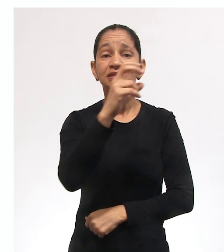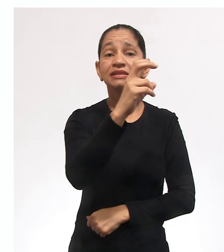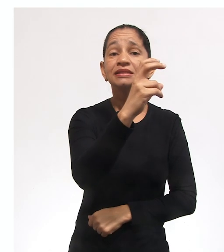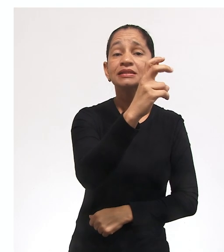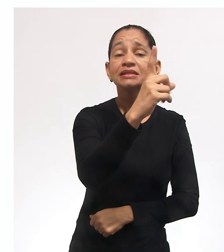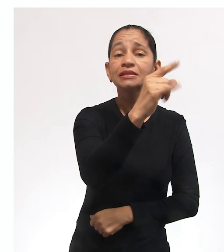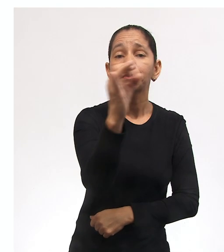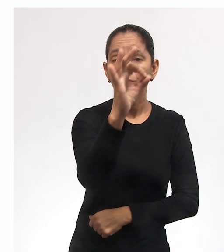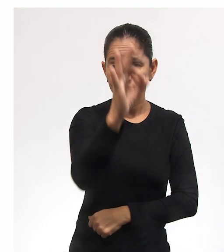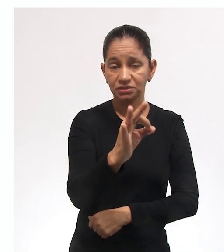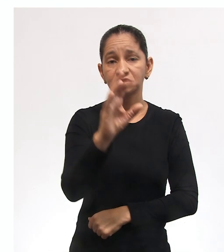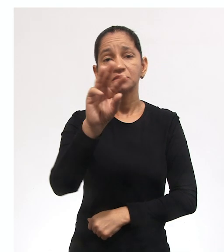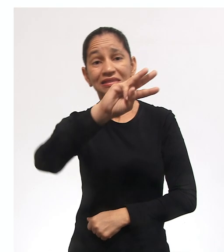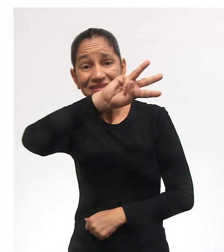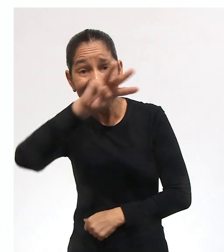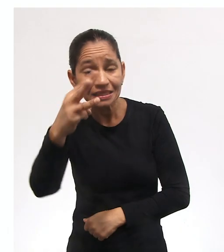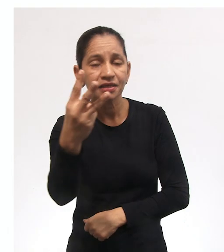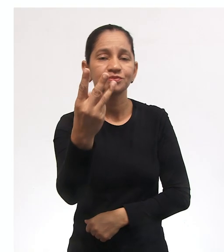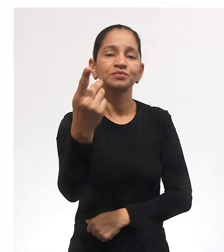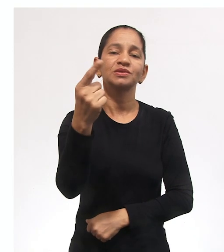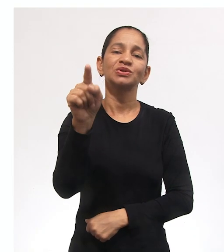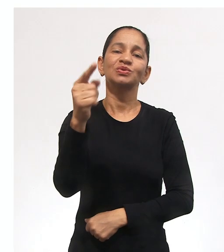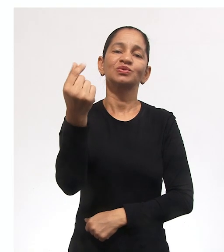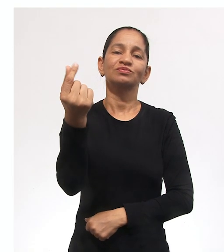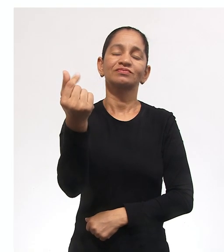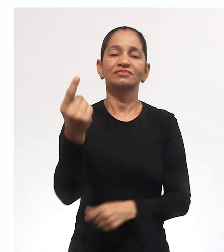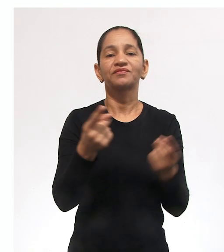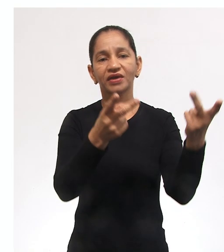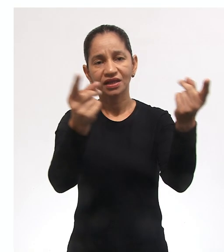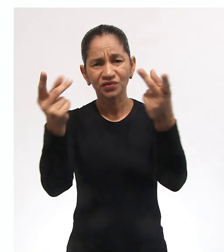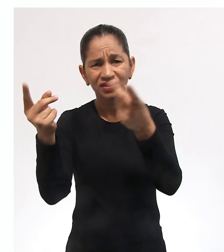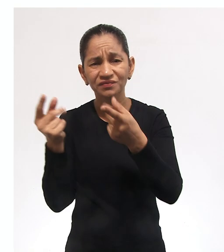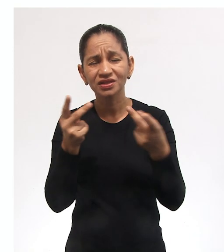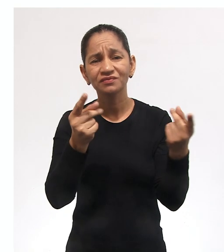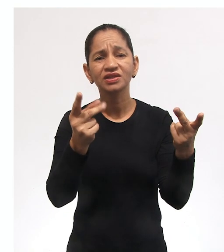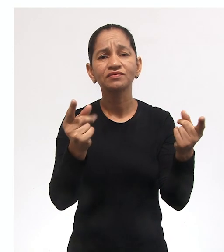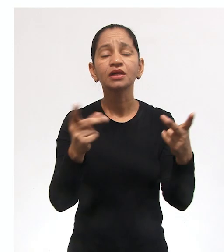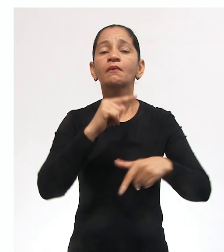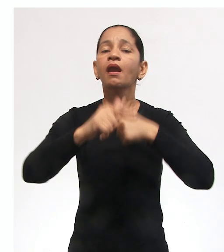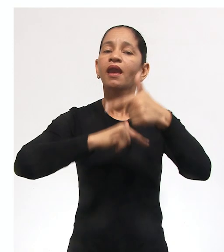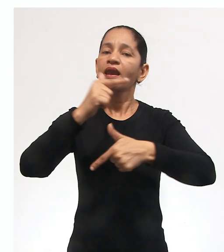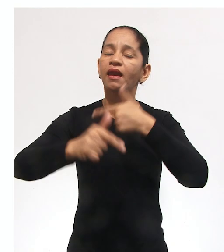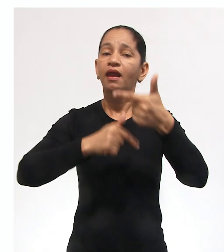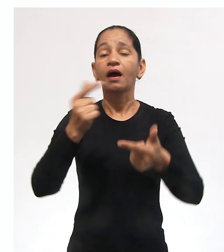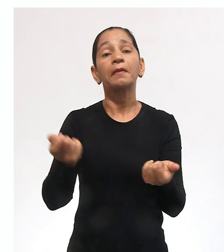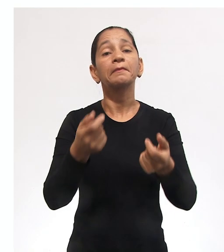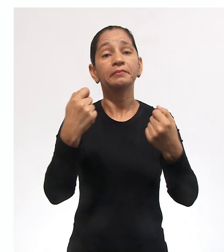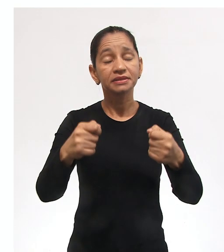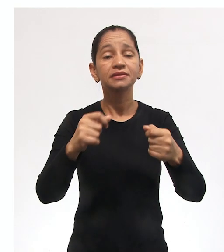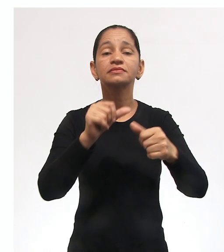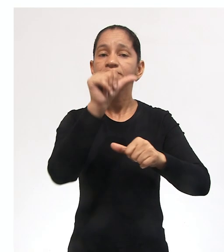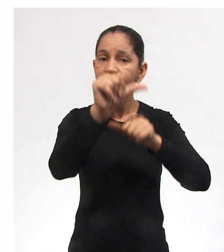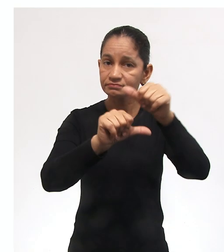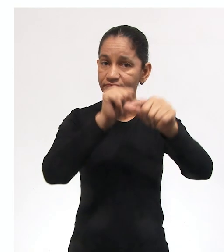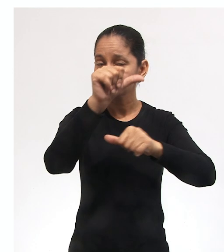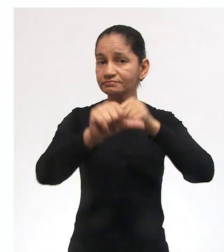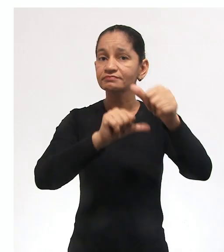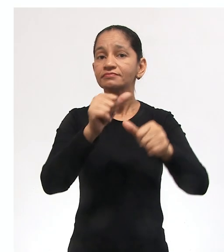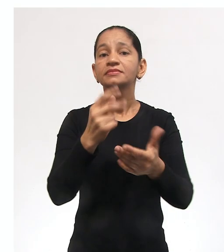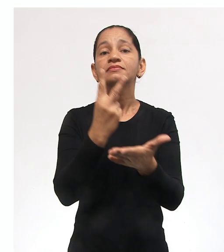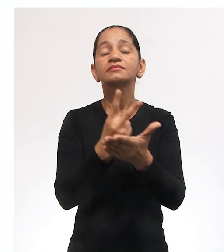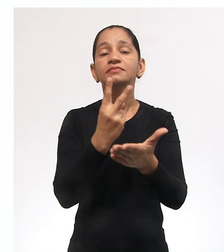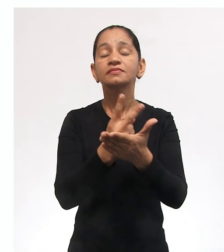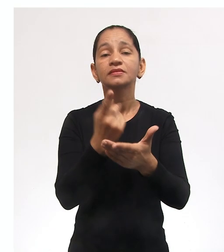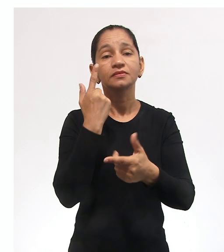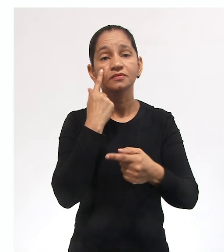5% de R$3.000 que ele vendeu em produtos, né? preciso transformar essa